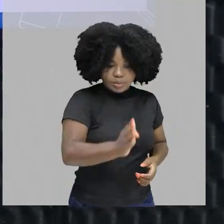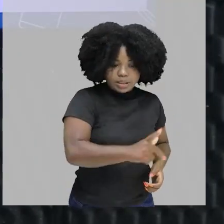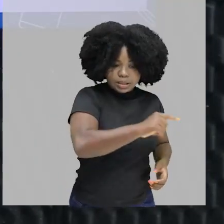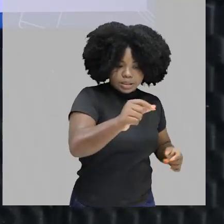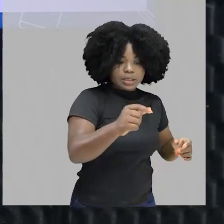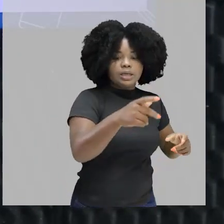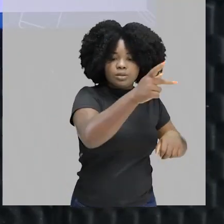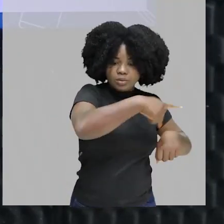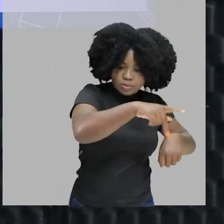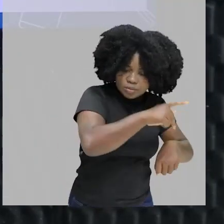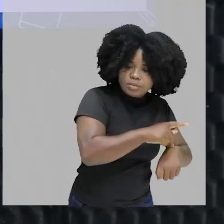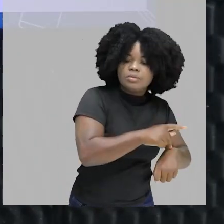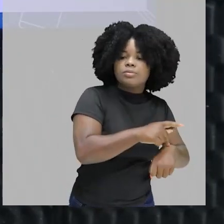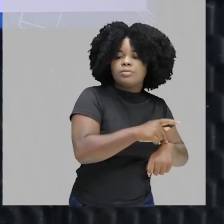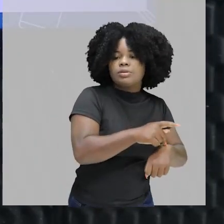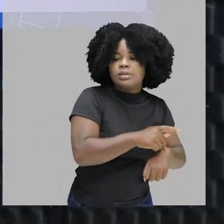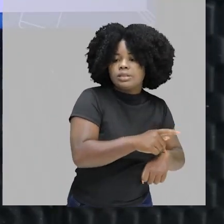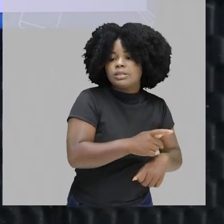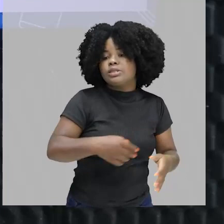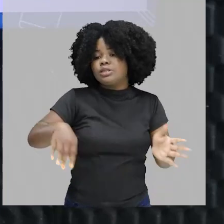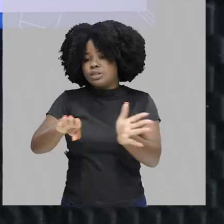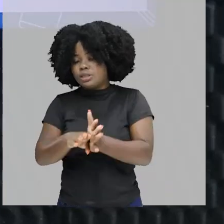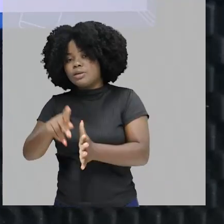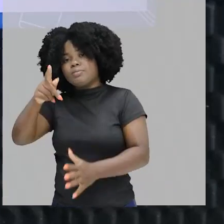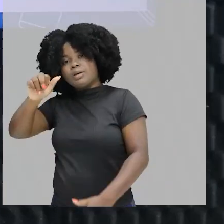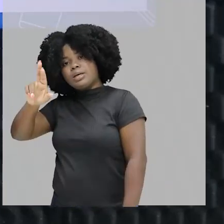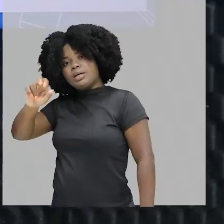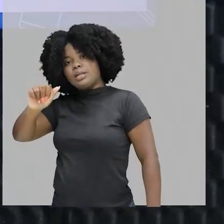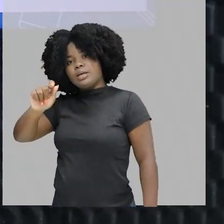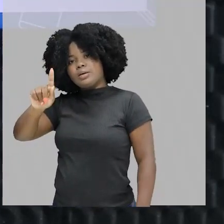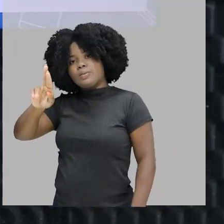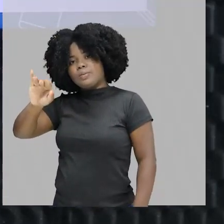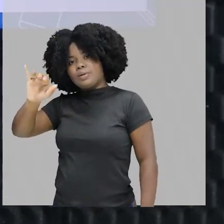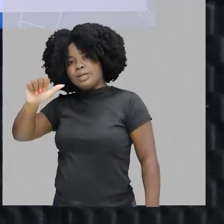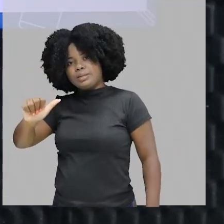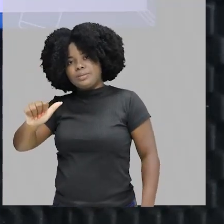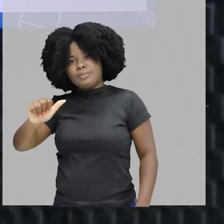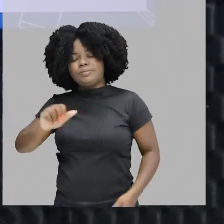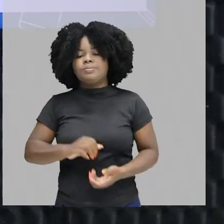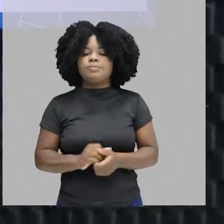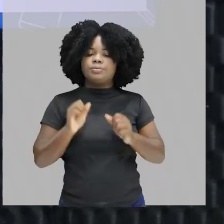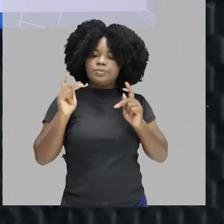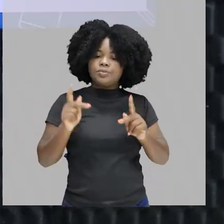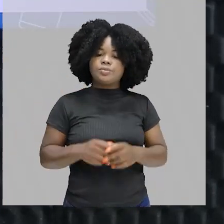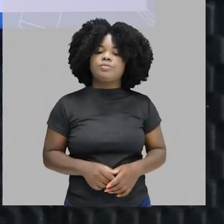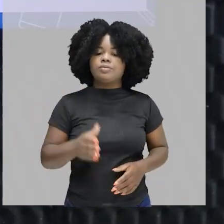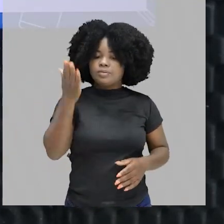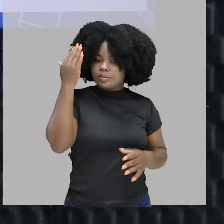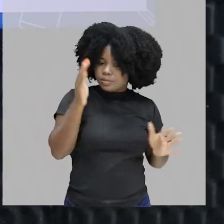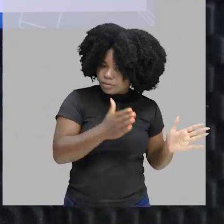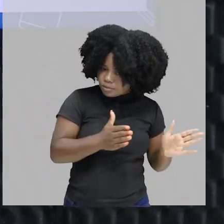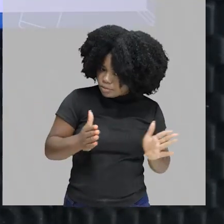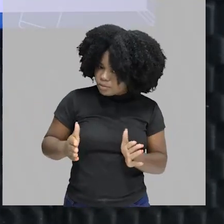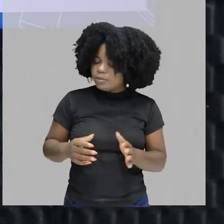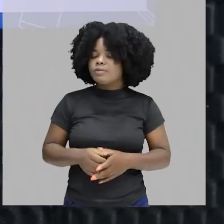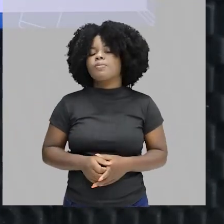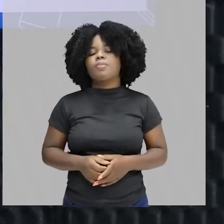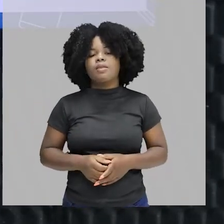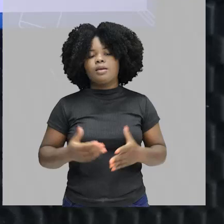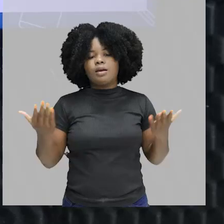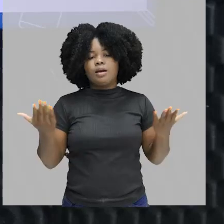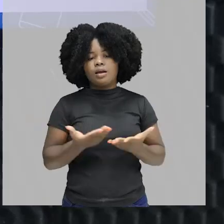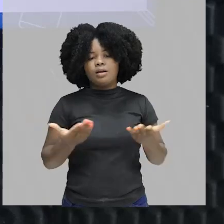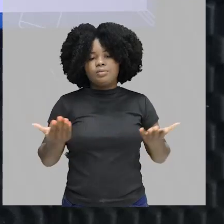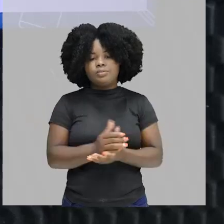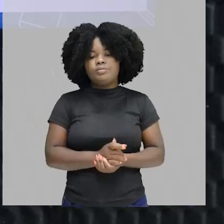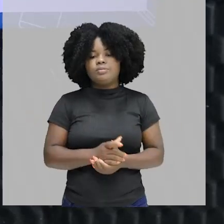emigrantes. Belezinha? Agora tu não erra mais, né? Então, entendendo este processo, podemos agora evoluir sobre os nossos